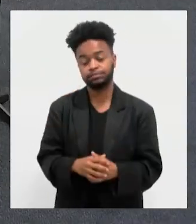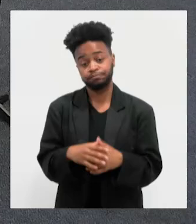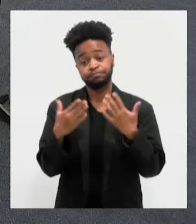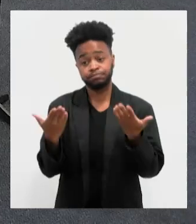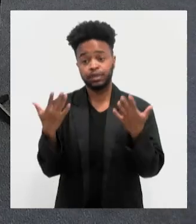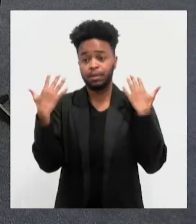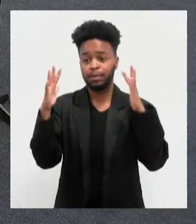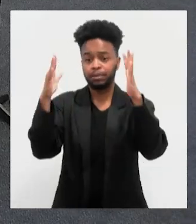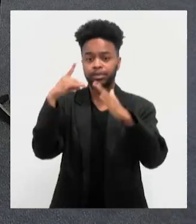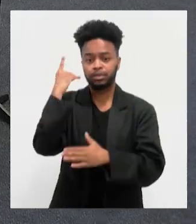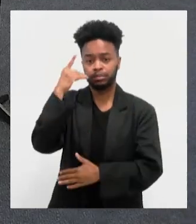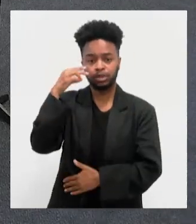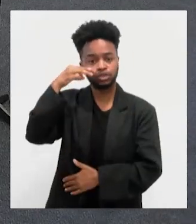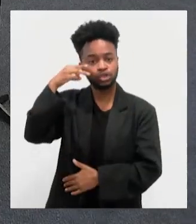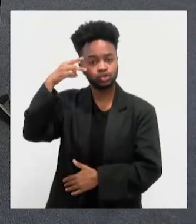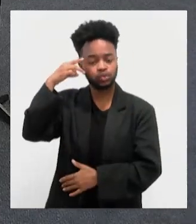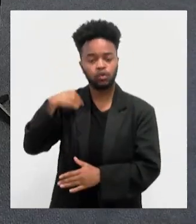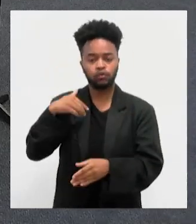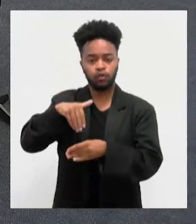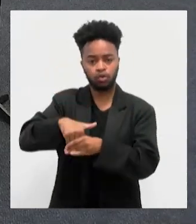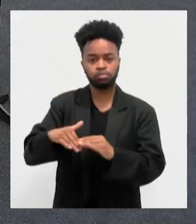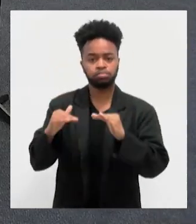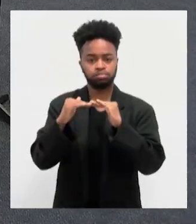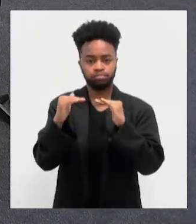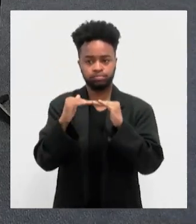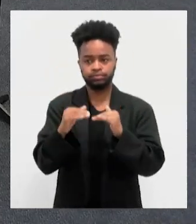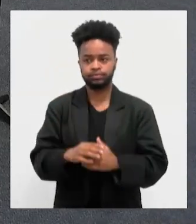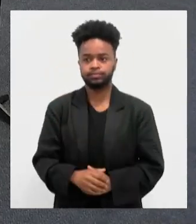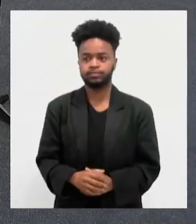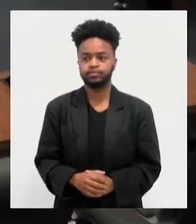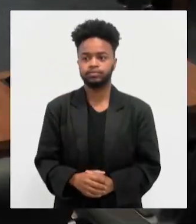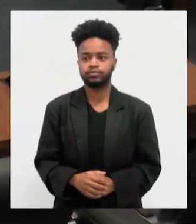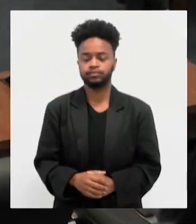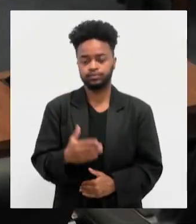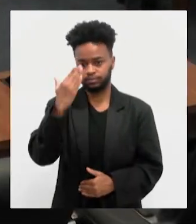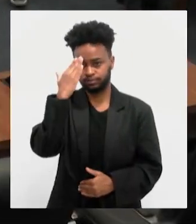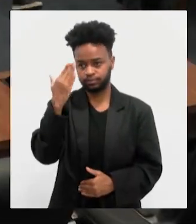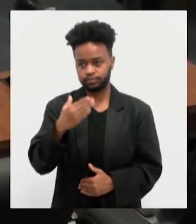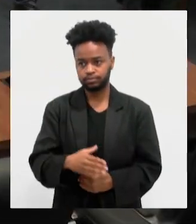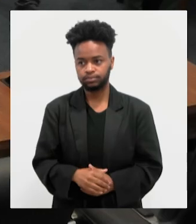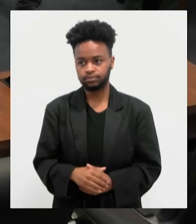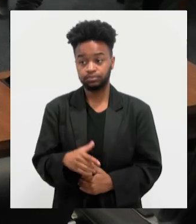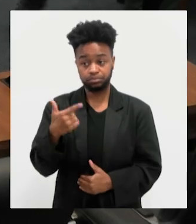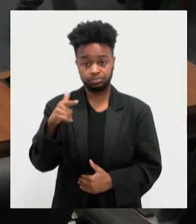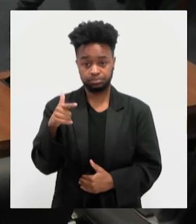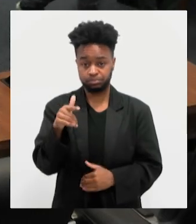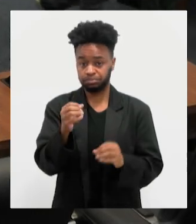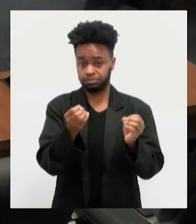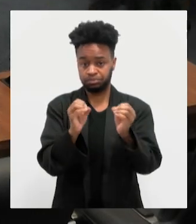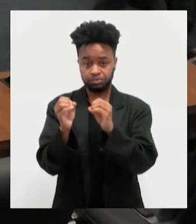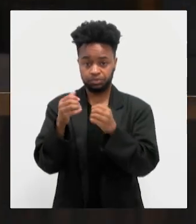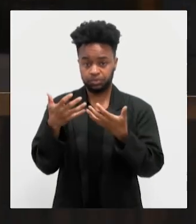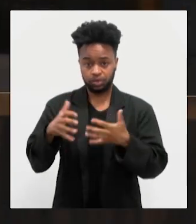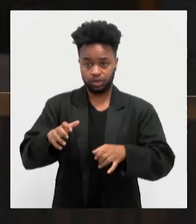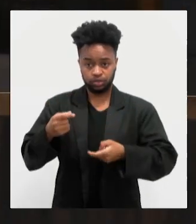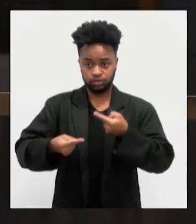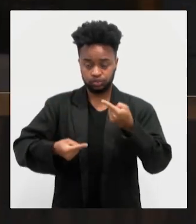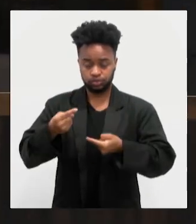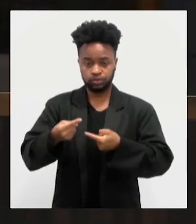deputada Tia Ju e votarei favoravelmente, senhor presidente. Obrigado. Não havendo quem queira